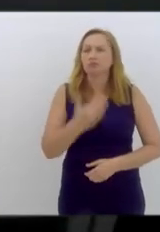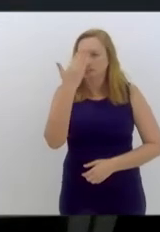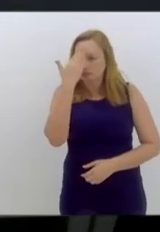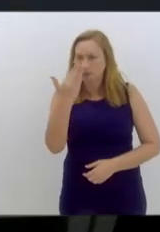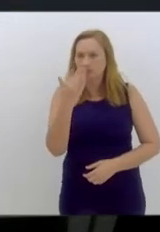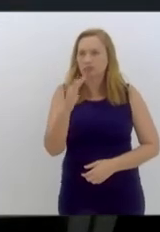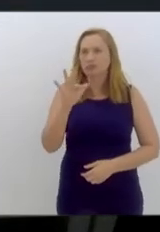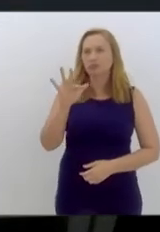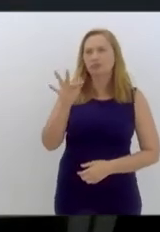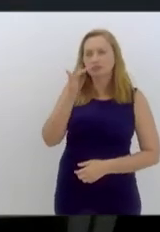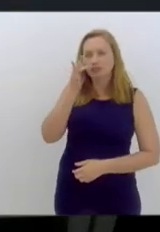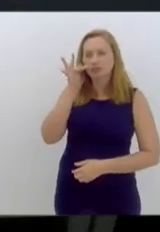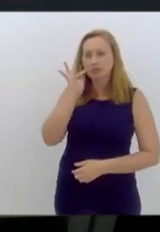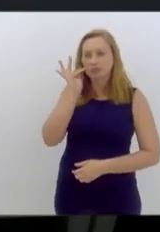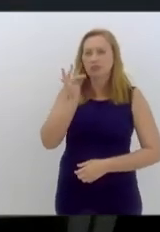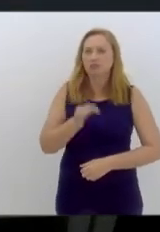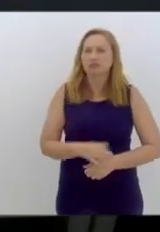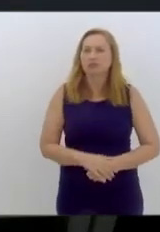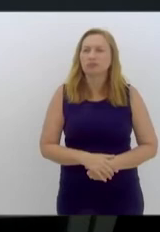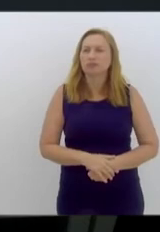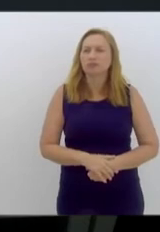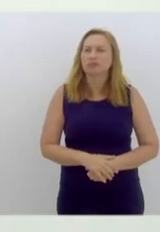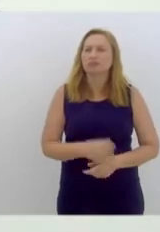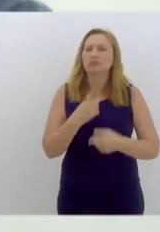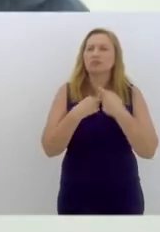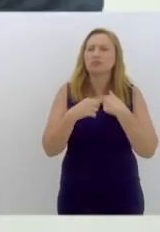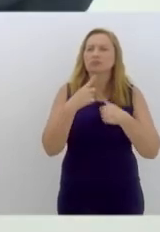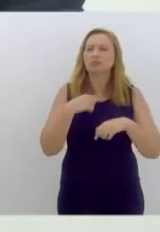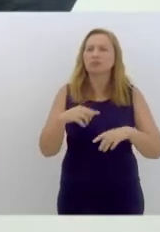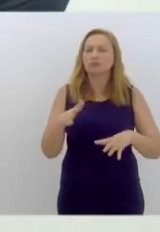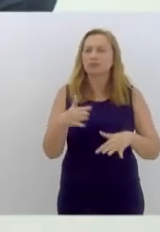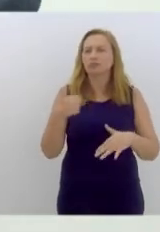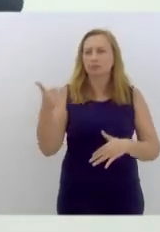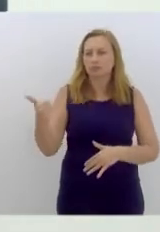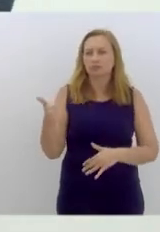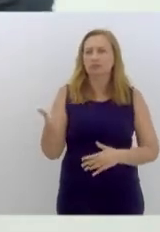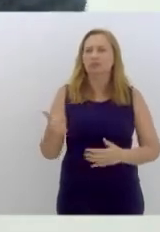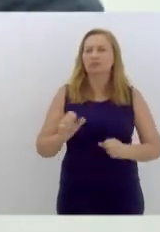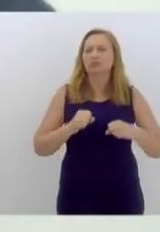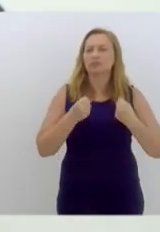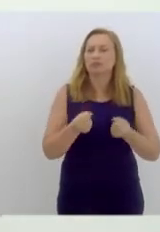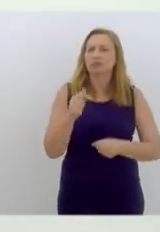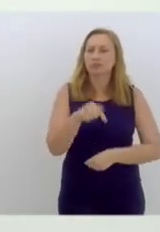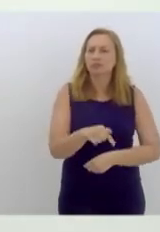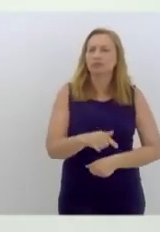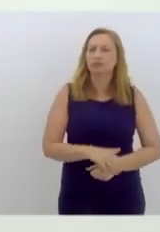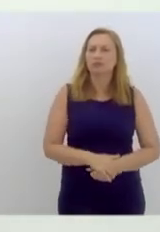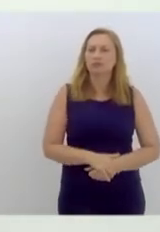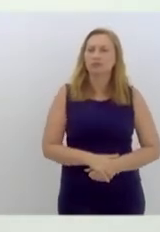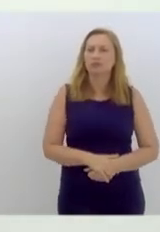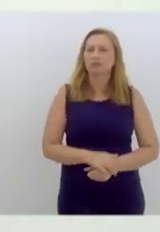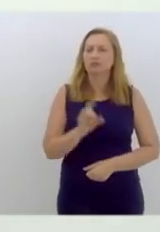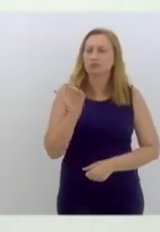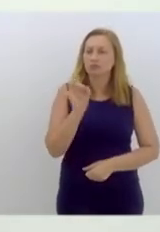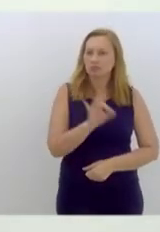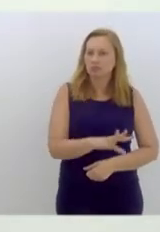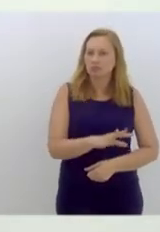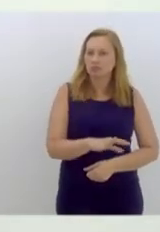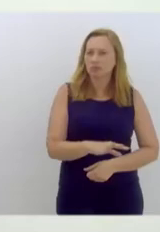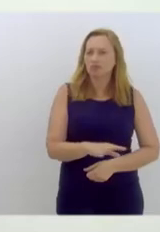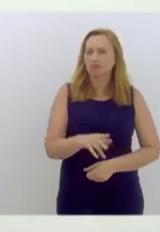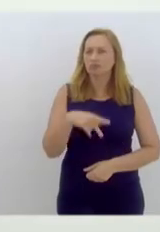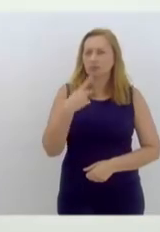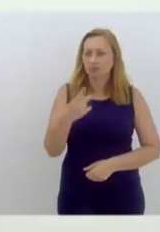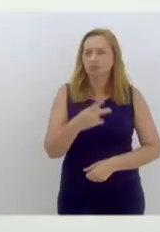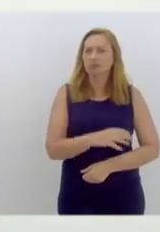Obrigado, Flávio. Eu te desejo melhoras e reforço essa sua última